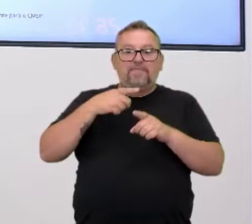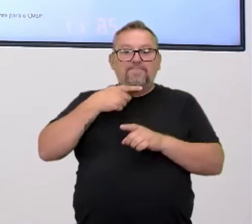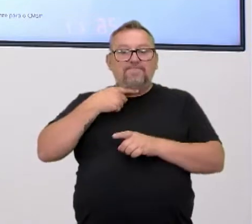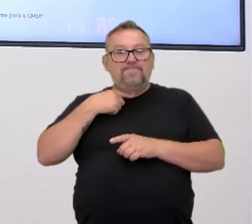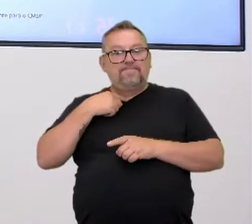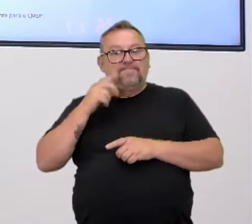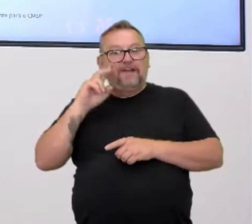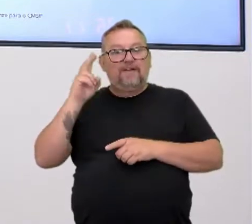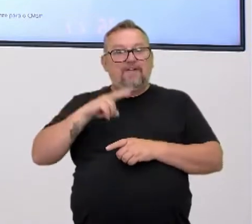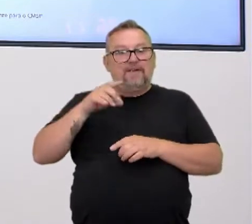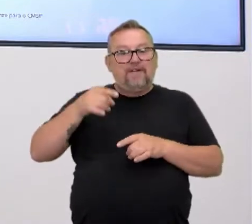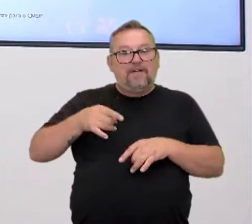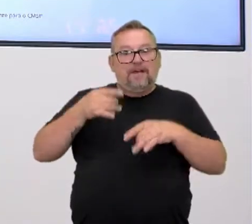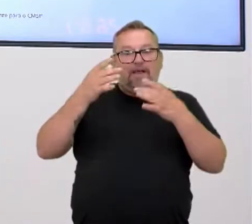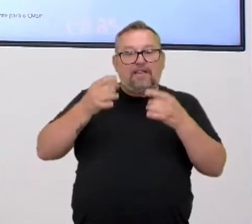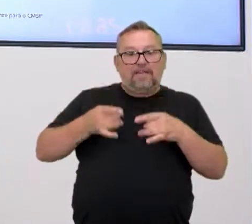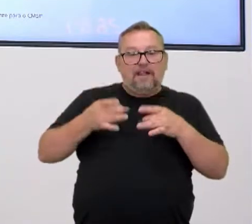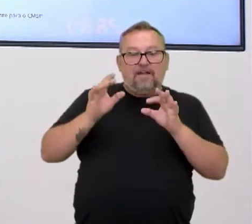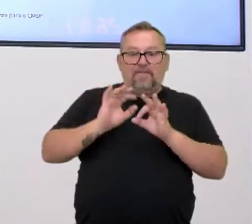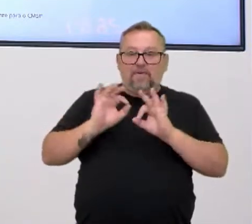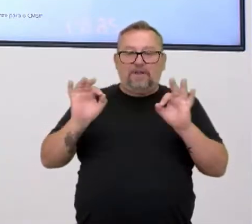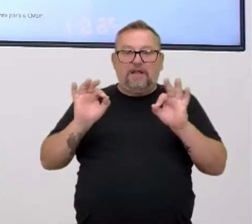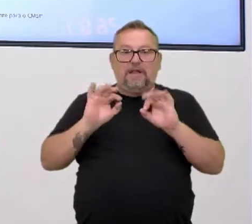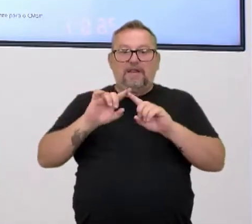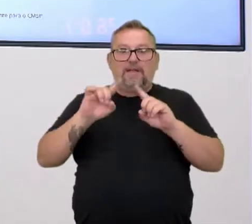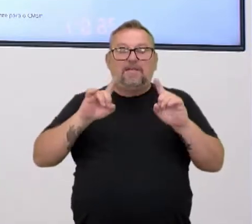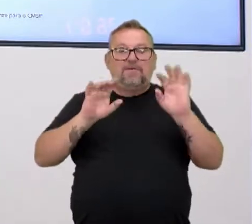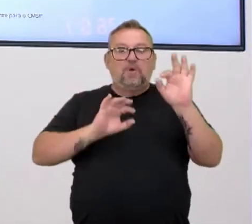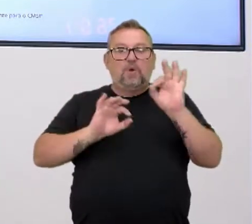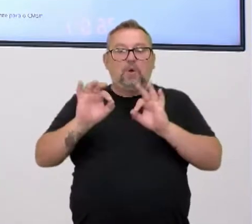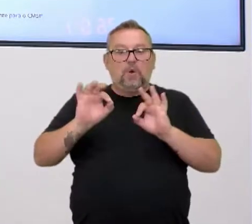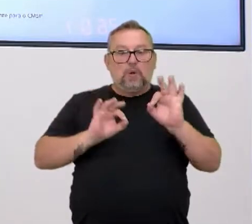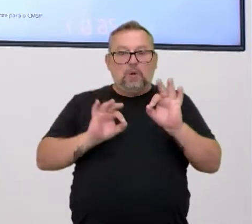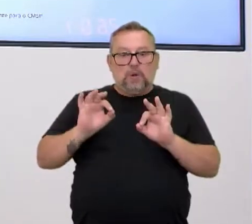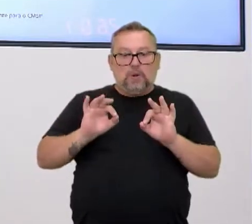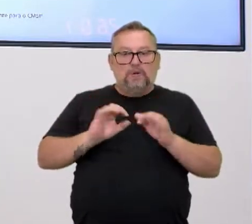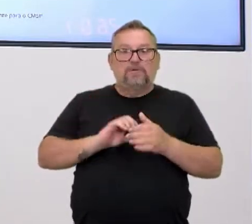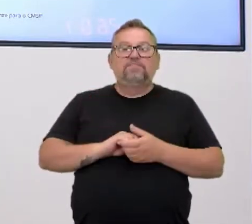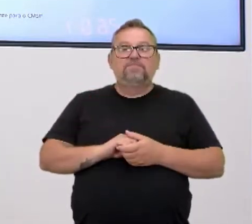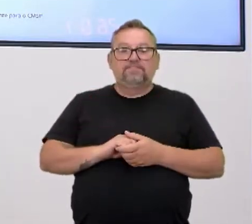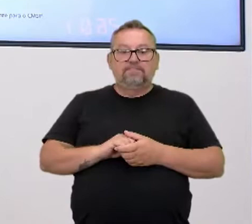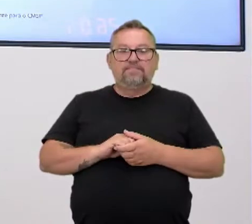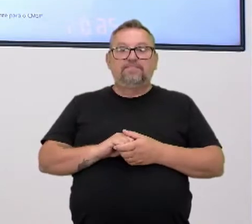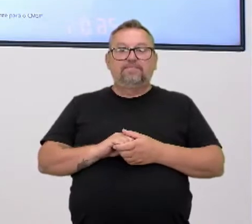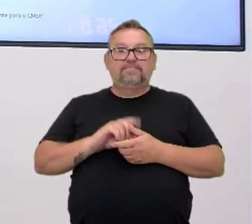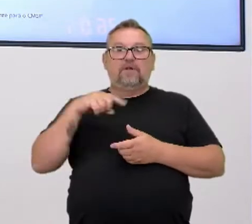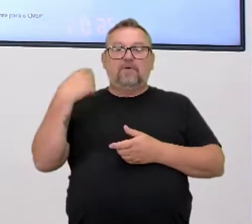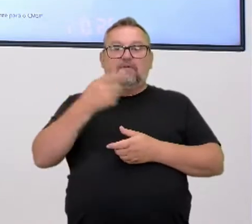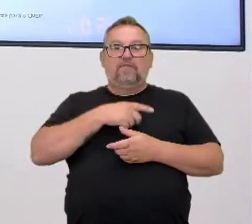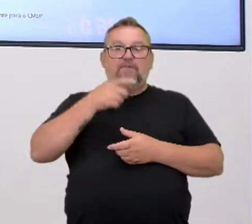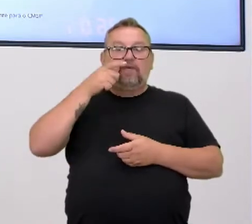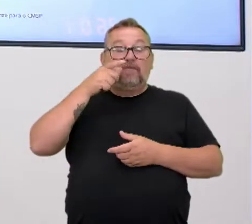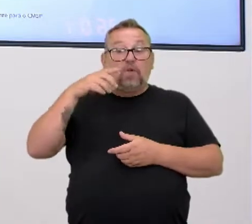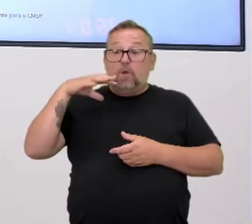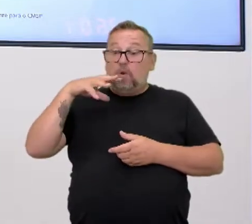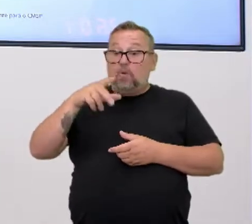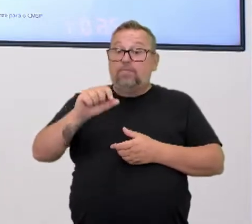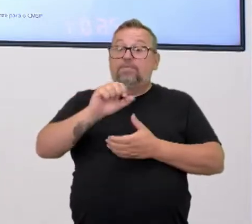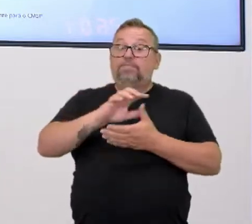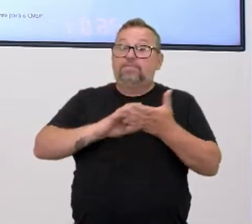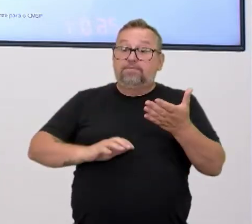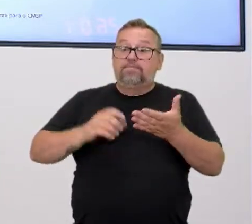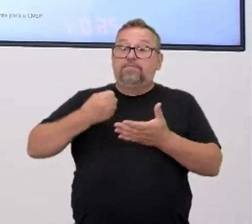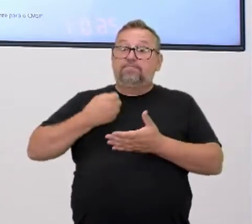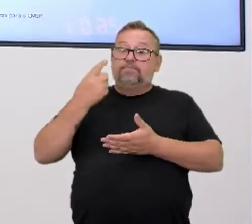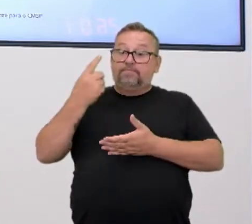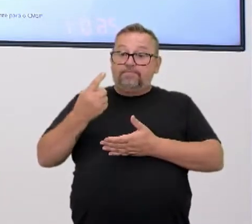por impulso ou não gastava, se a gente era controlado ou descontrolado. Então a gente viu tudo isso aí na atividade